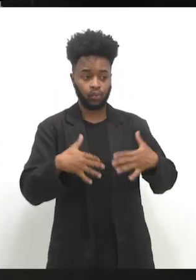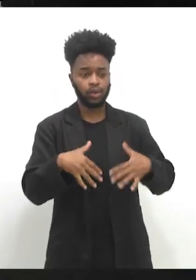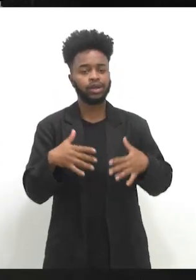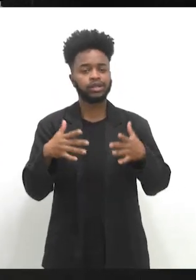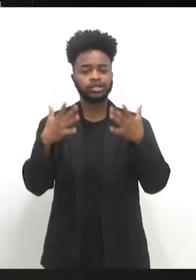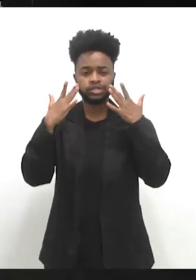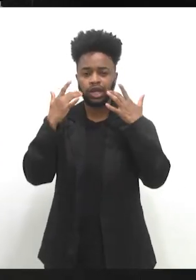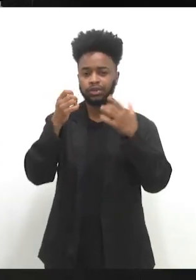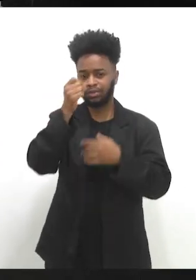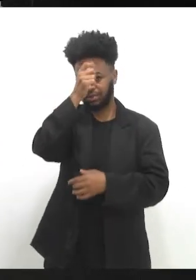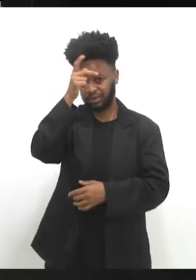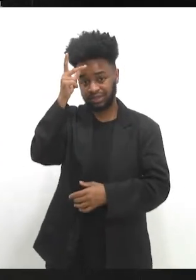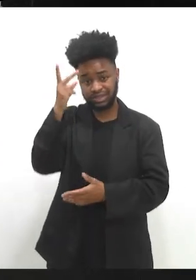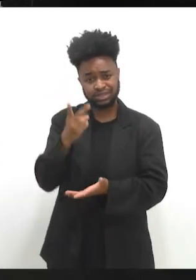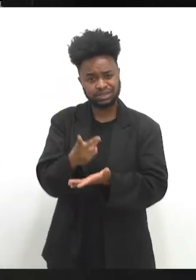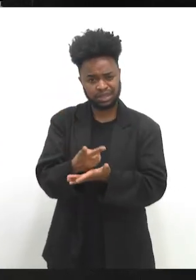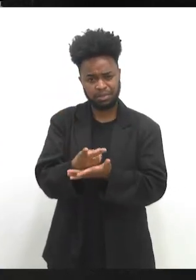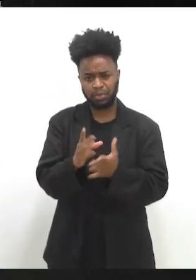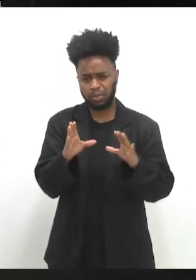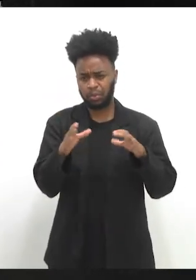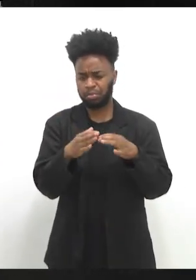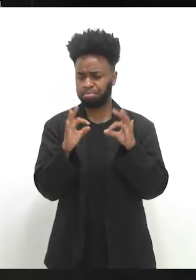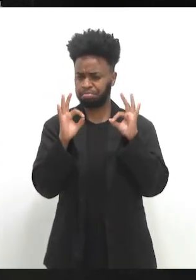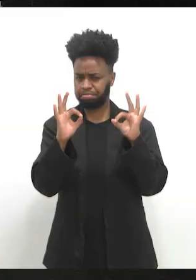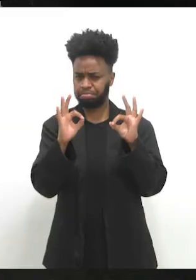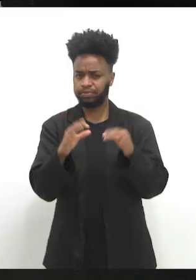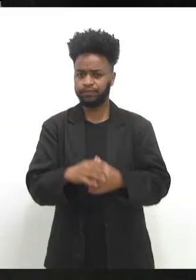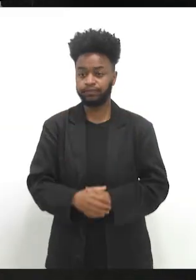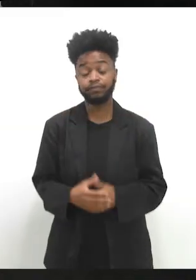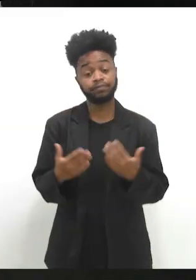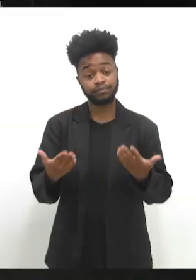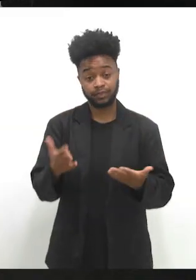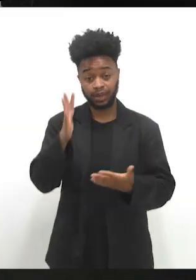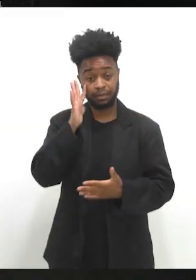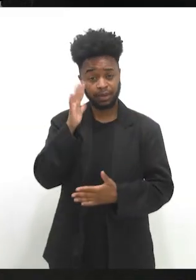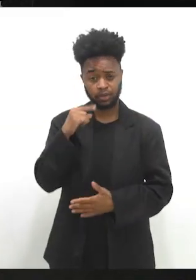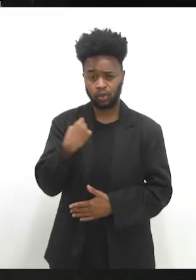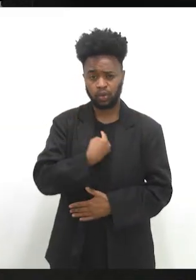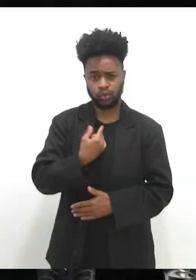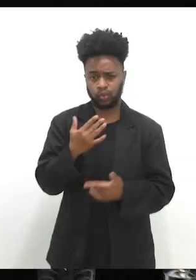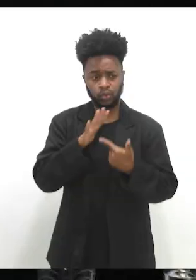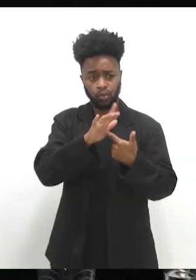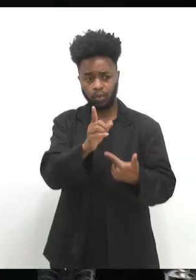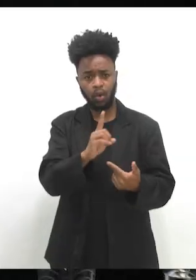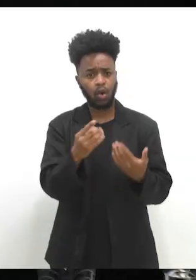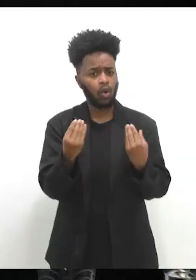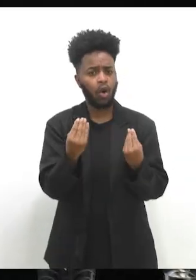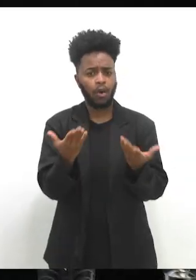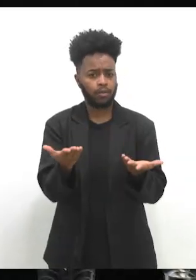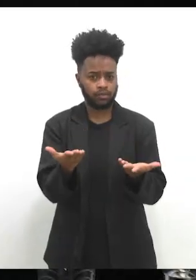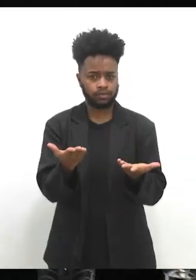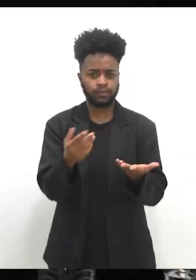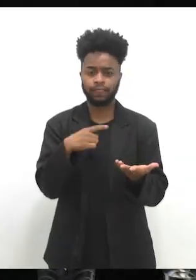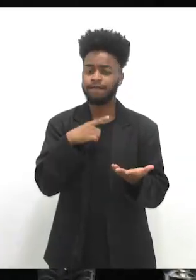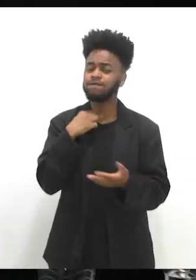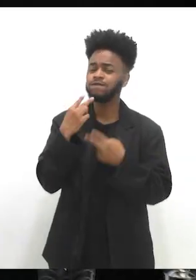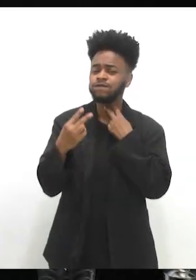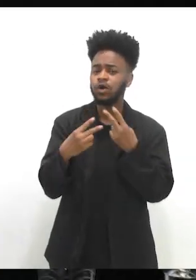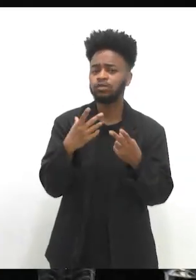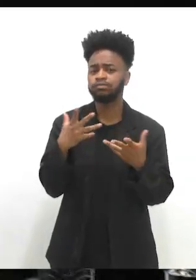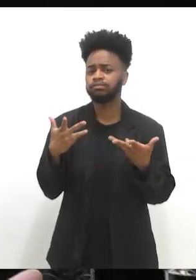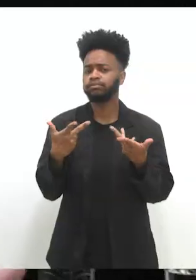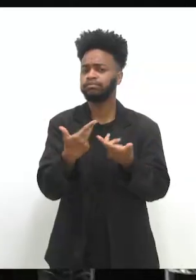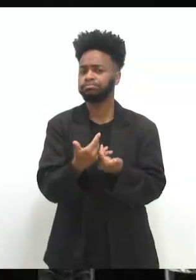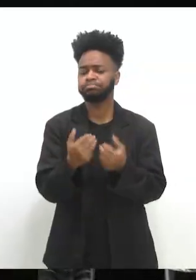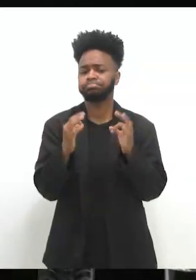do mundo. O Municipal então, sempre teve um coro tradição, assim, que desponta, né? Então, imagina a gente não mostrar esses talentos, né? Esses maravilhosos, essas vozes maravilhosas que